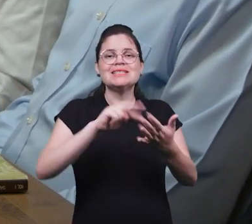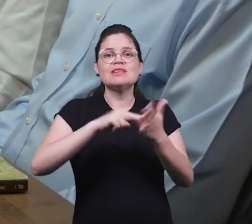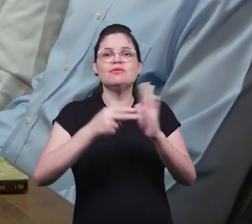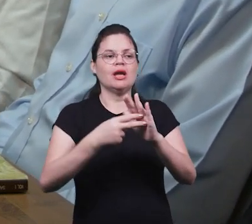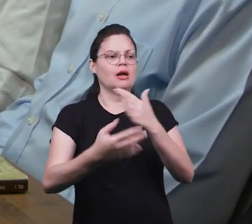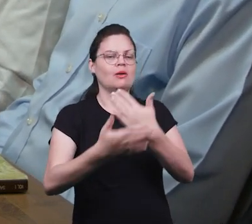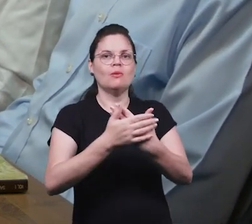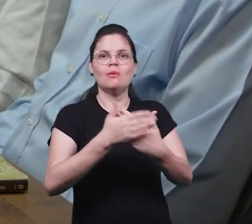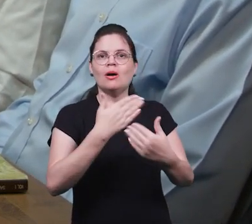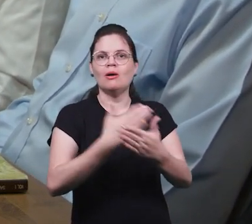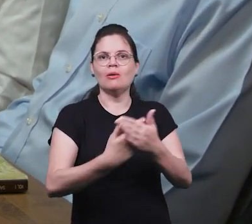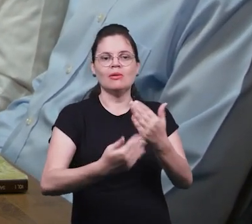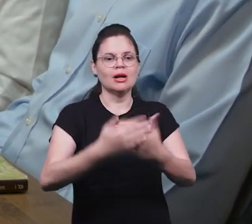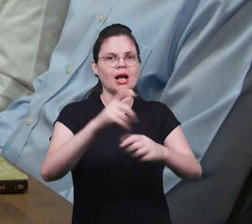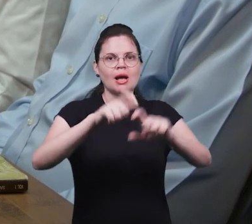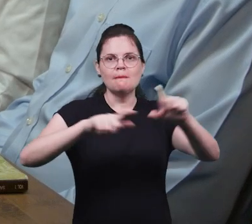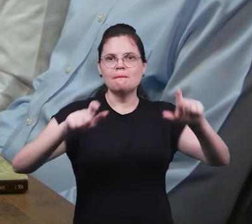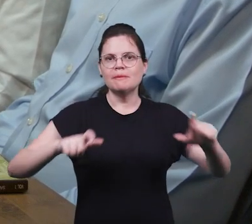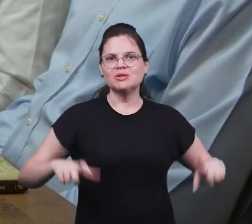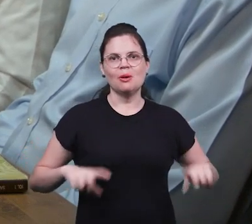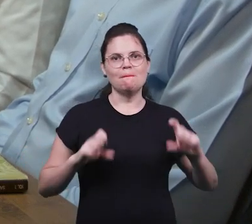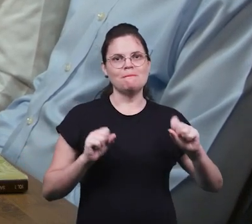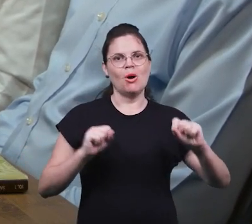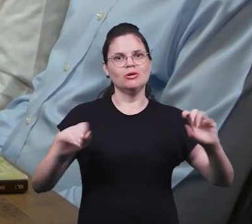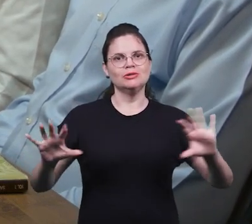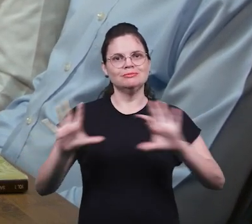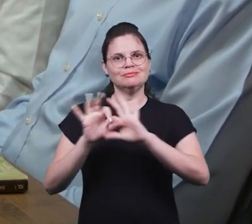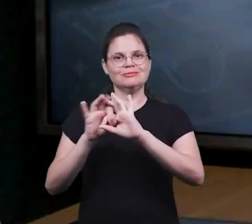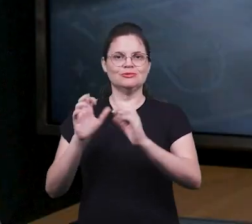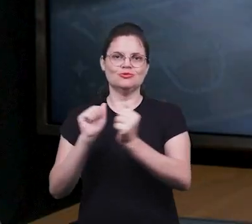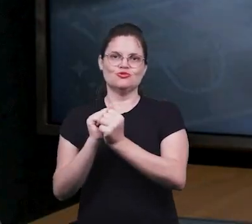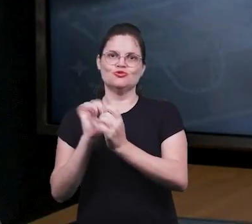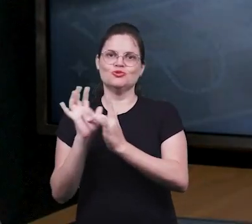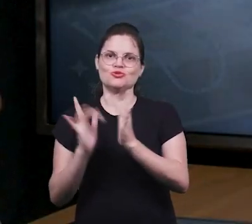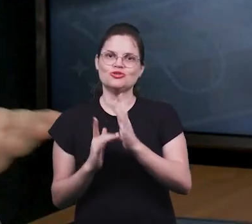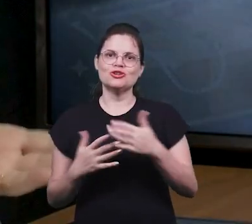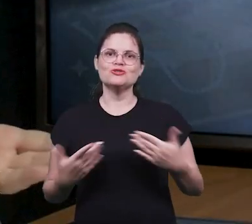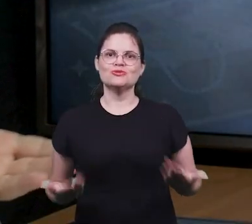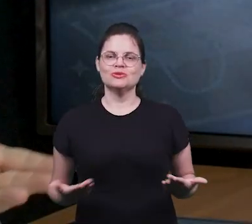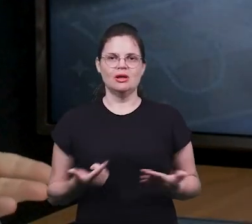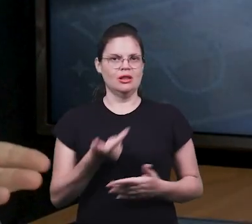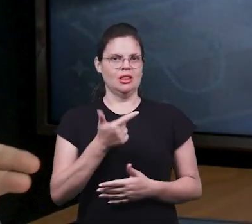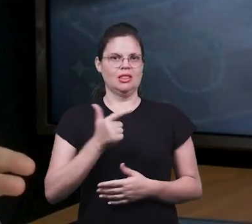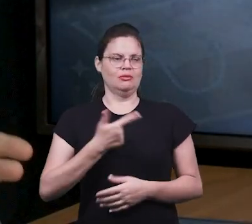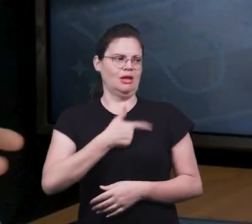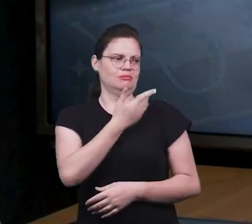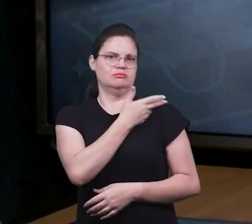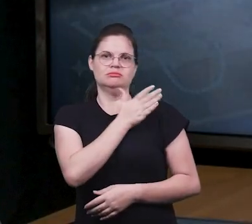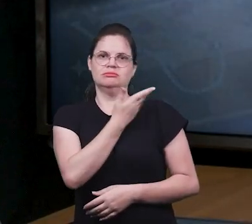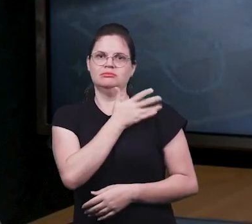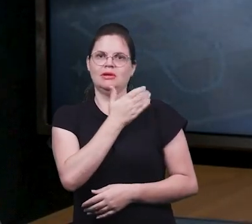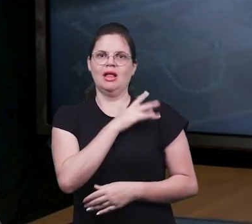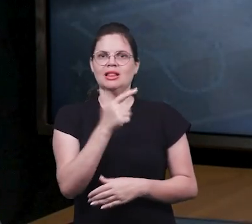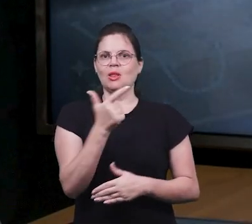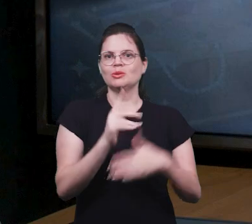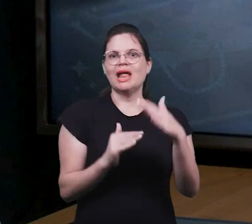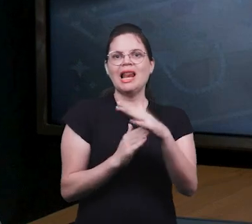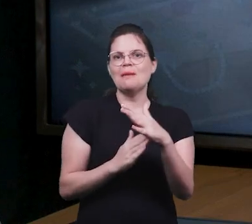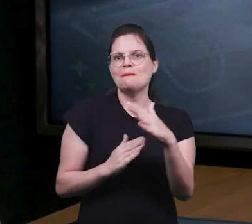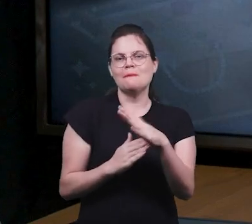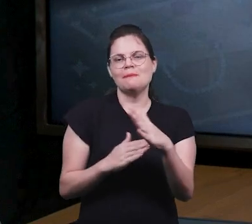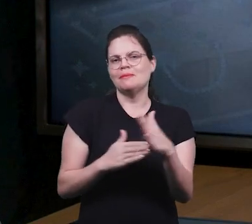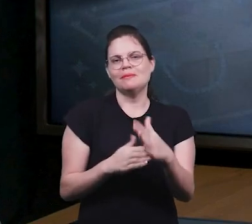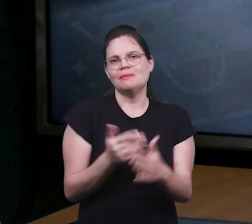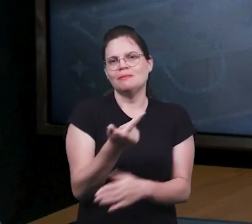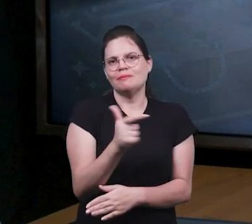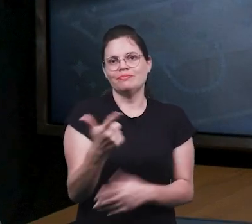o africano, todas as nações, de todas as idades. Verdade. Deus não faz acepção de pessoas, né? O Senhor